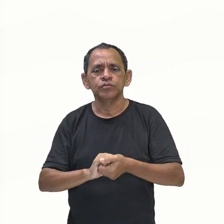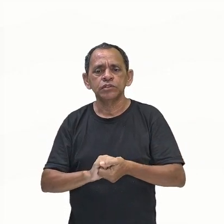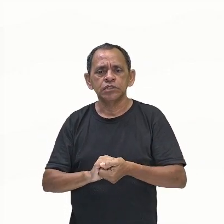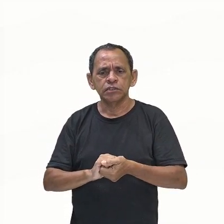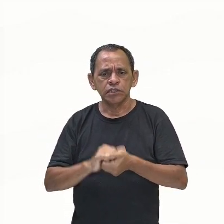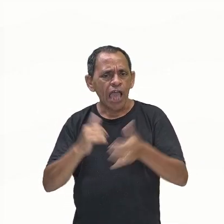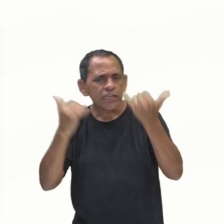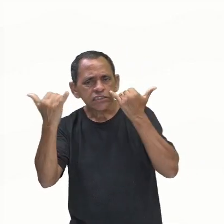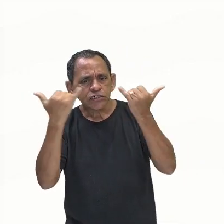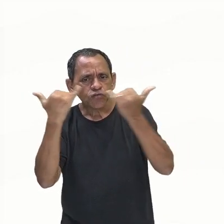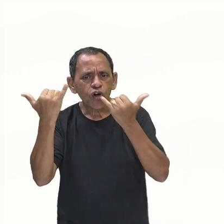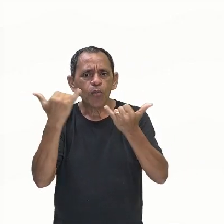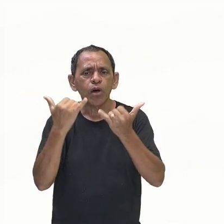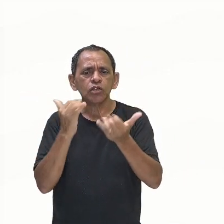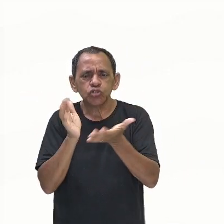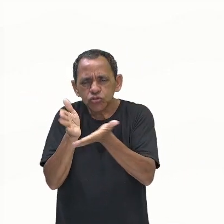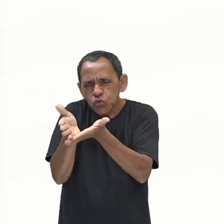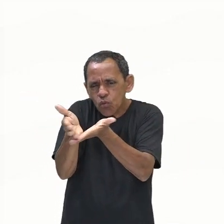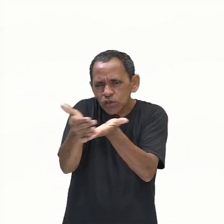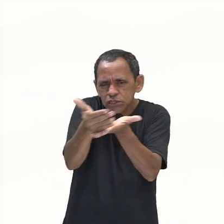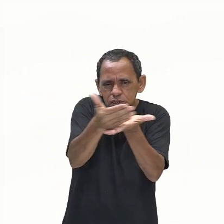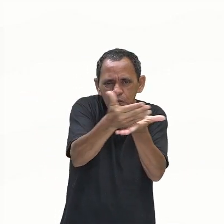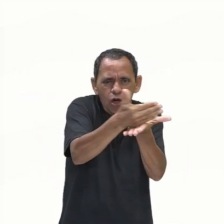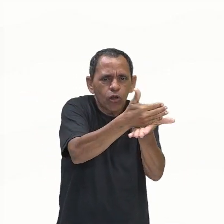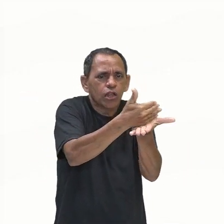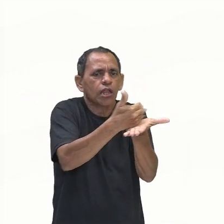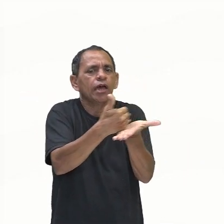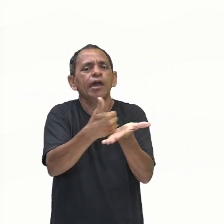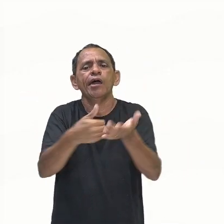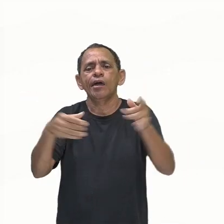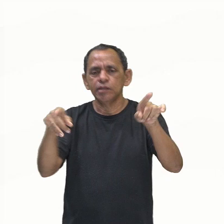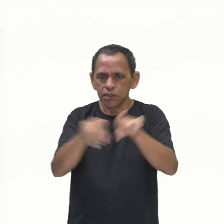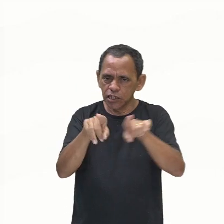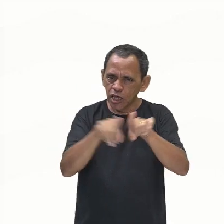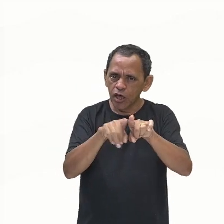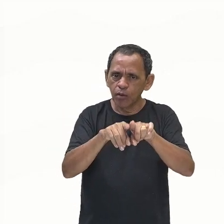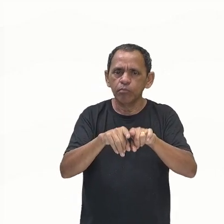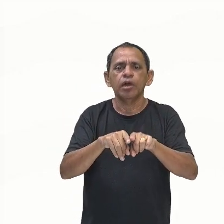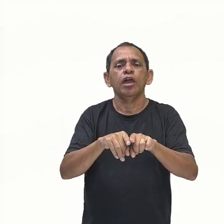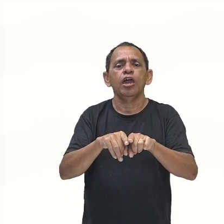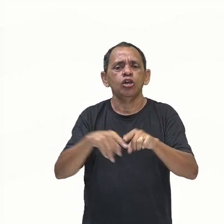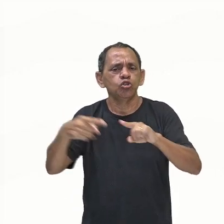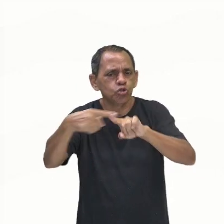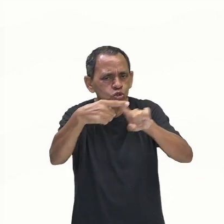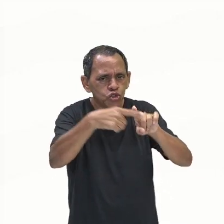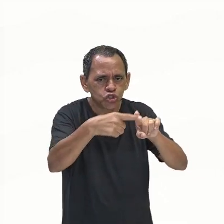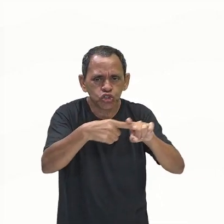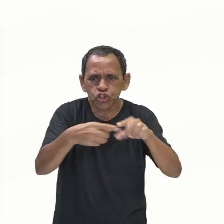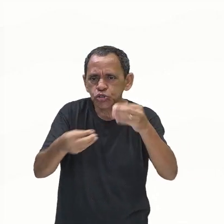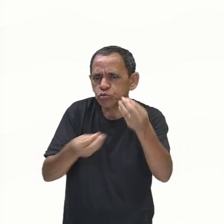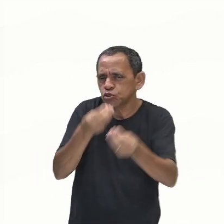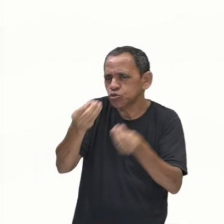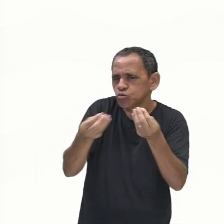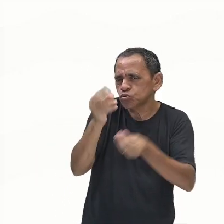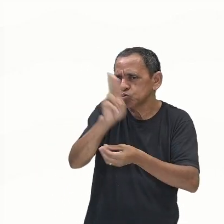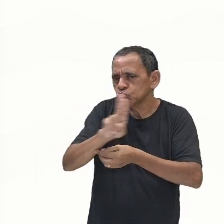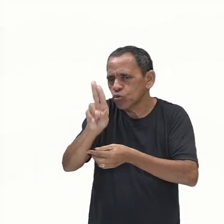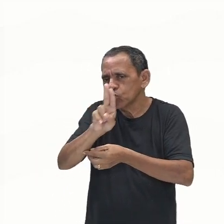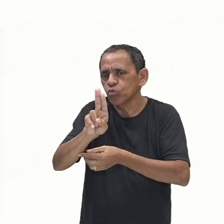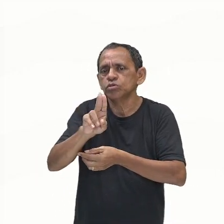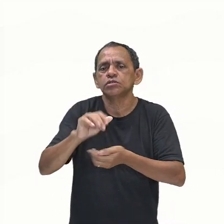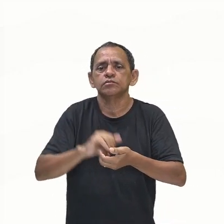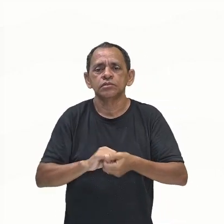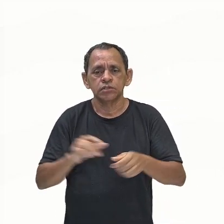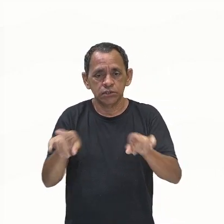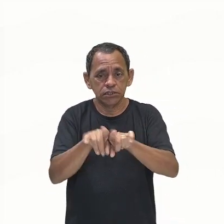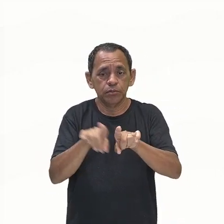implementar o sistema de informação geográfica. E os métodos de operação são variados, tá? Porque tudo vai depender aí de qual seja a